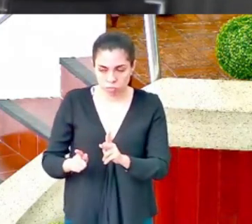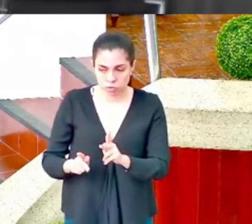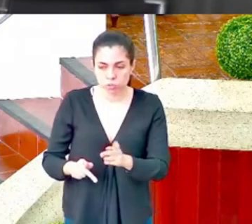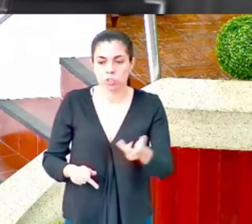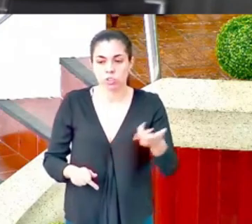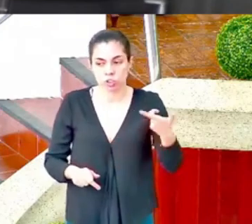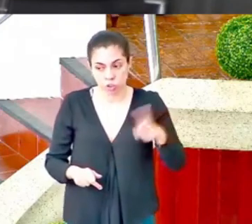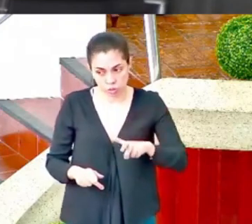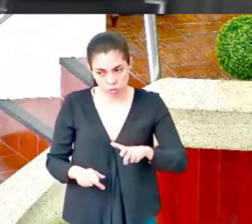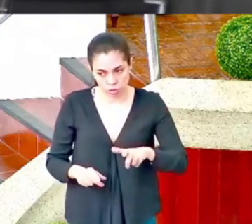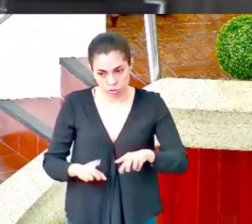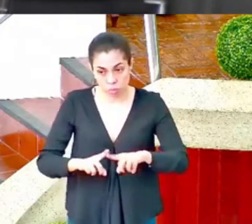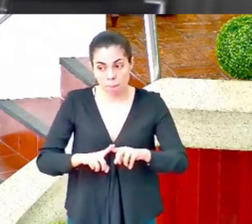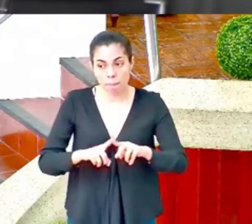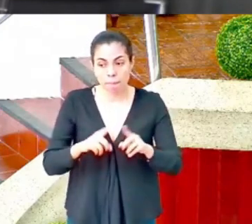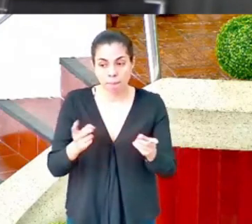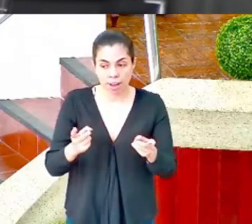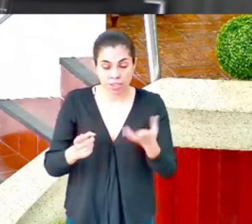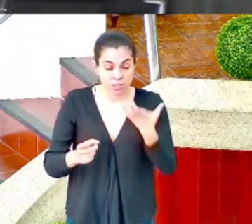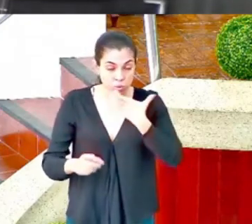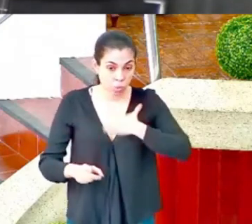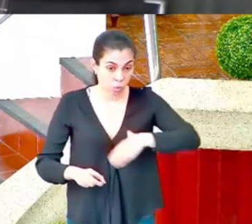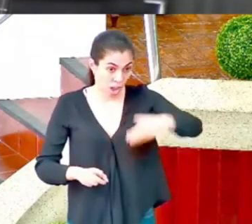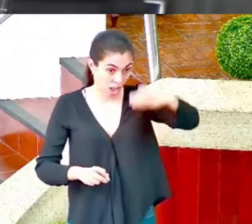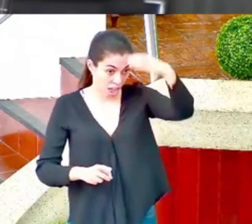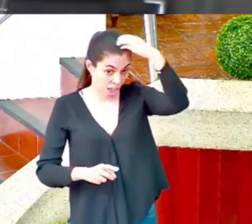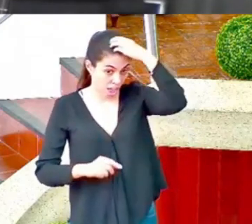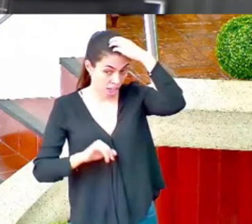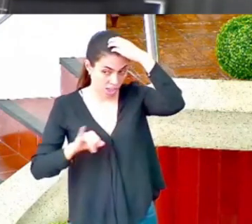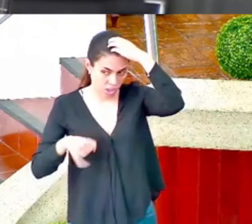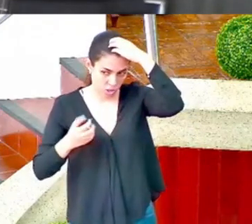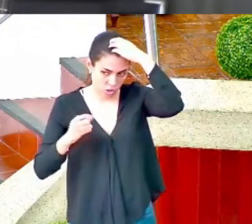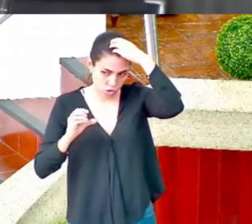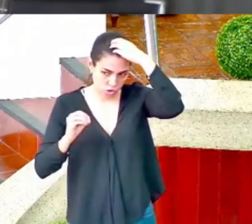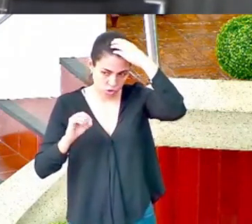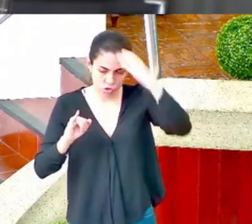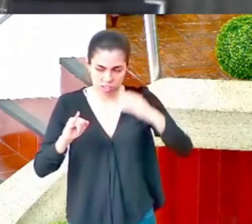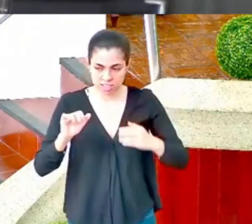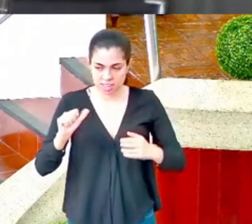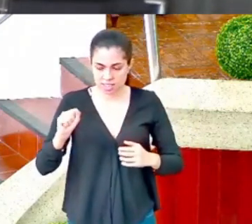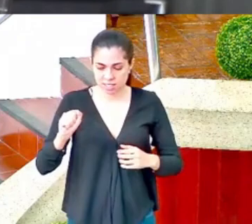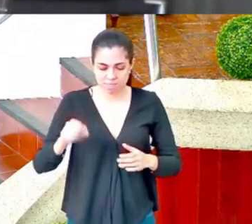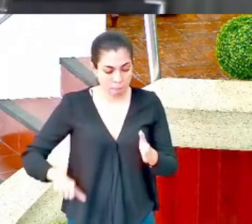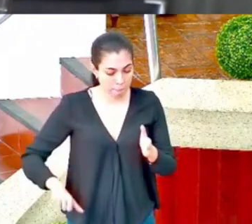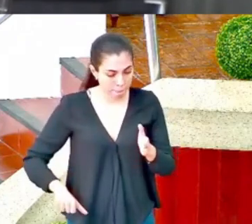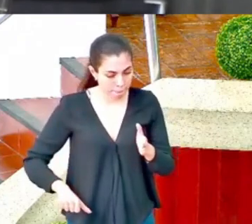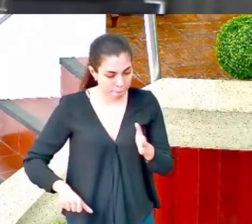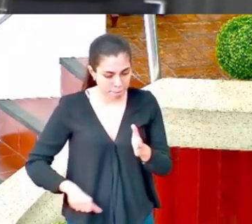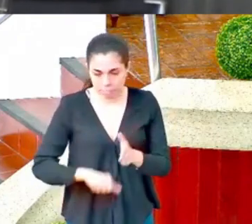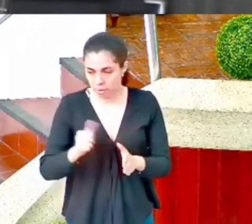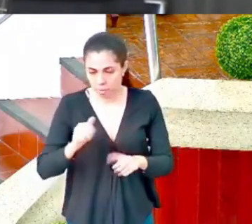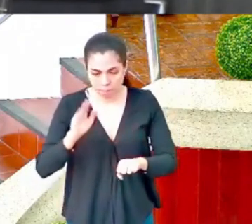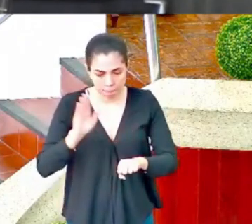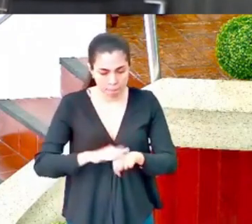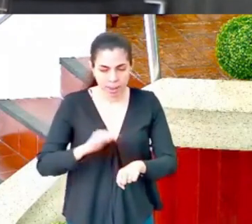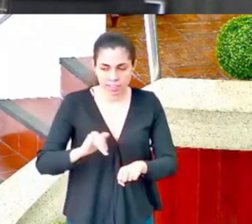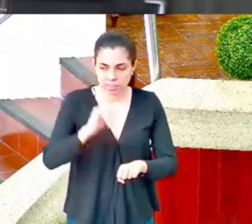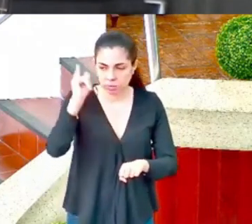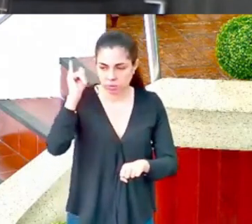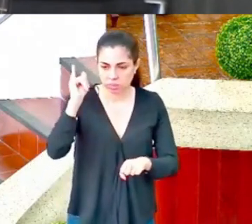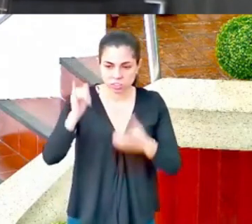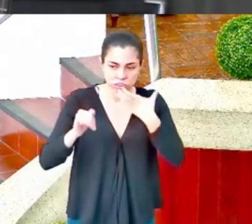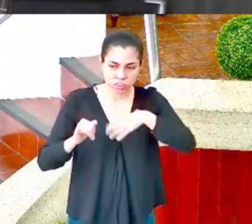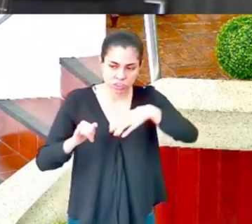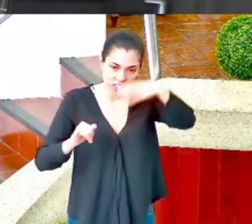de um rei de Judá, como esse de Josias, nunca mais. Este ato só